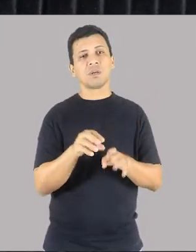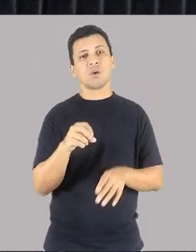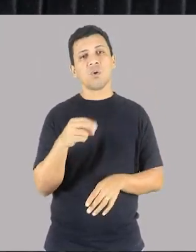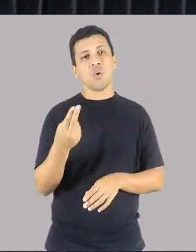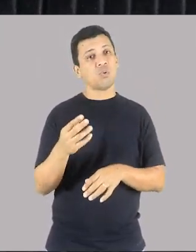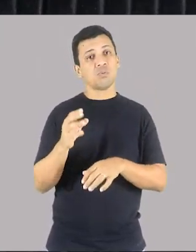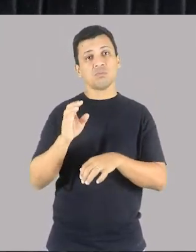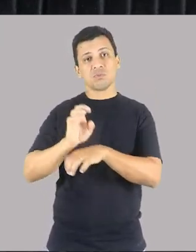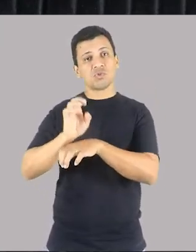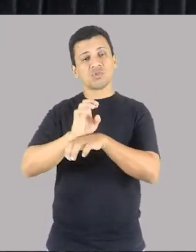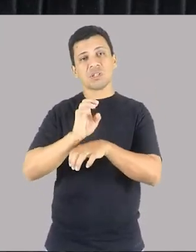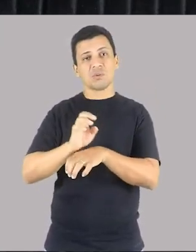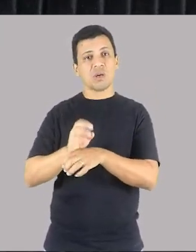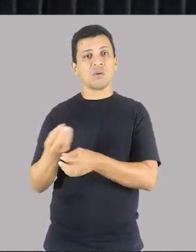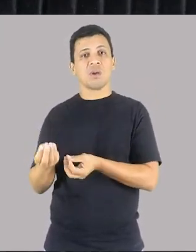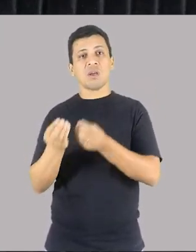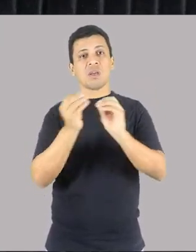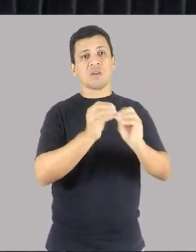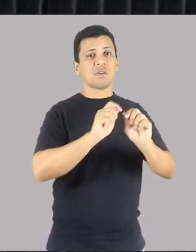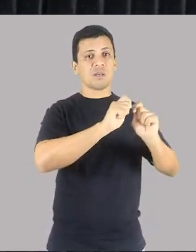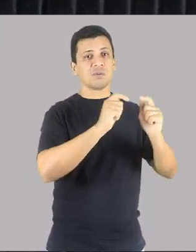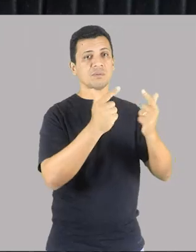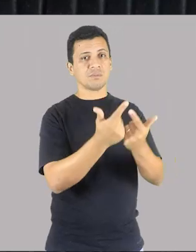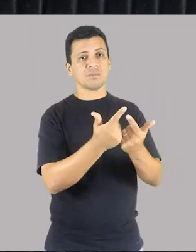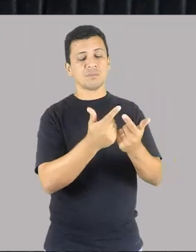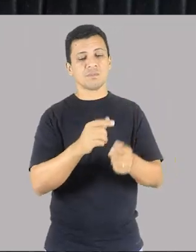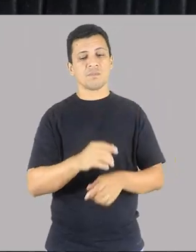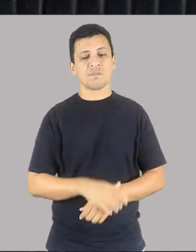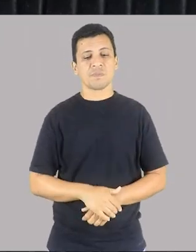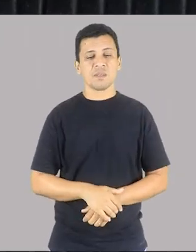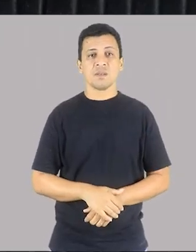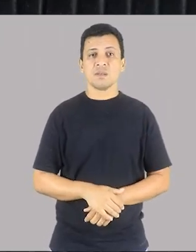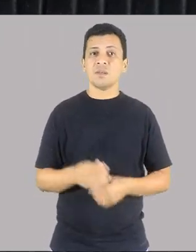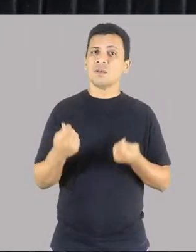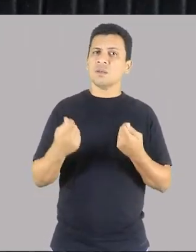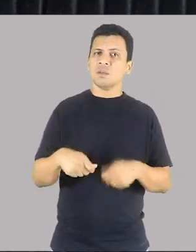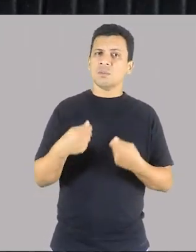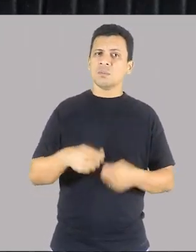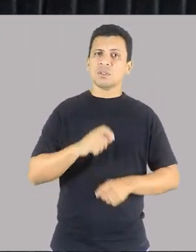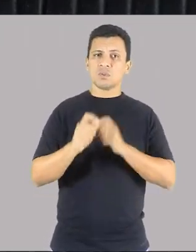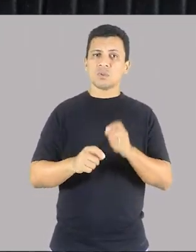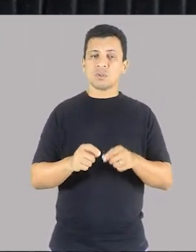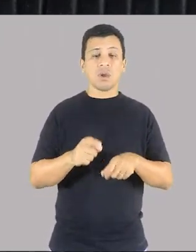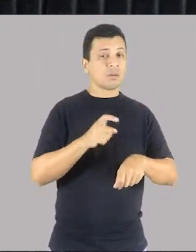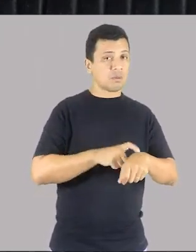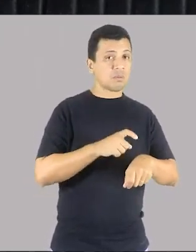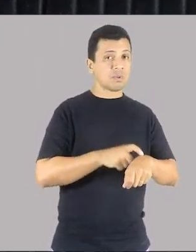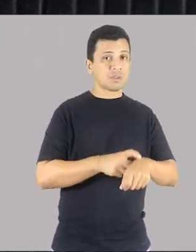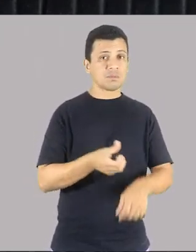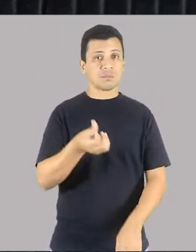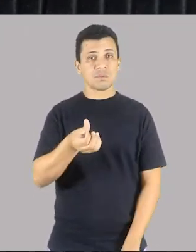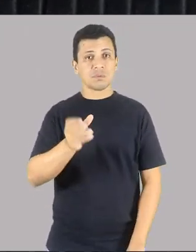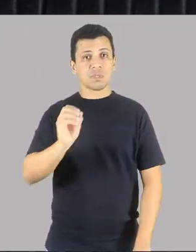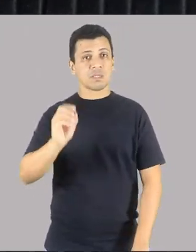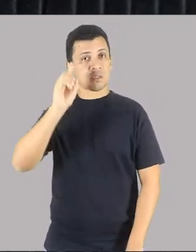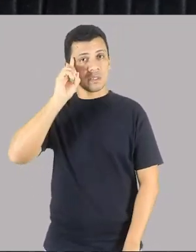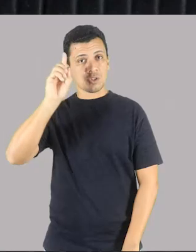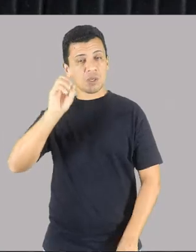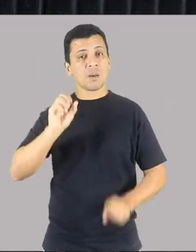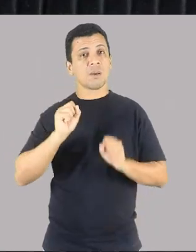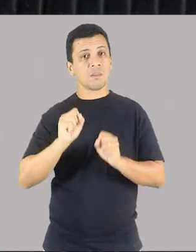entanto, a partir do momento que a medida provisória ela é promulgada, ela deve ser imediatamente enviada ao Congresso, certo? Por exemplo, o